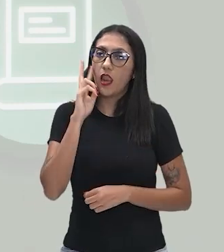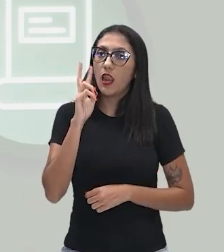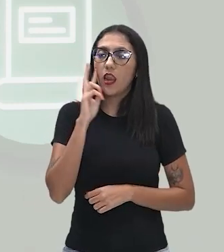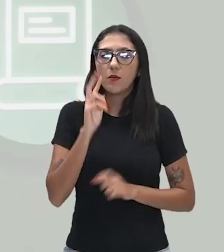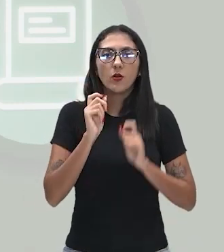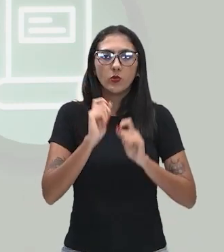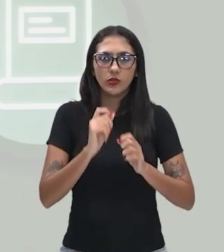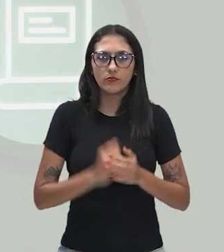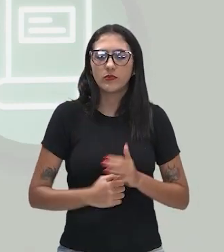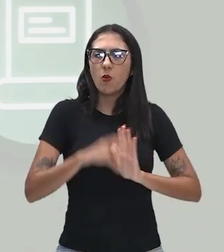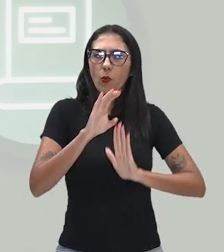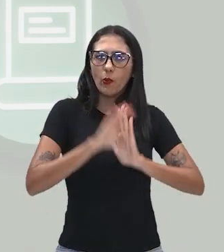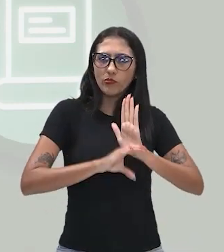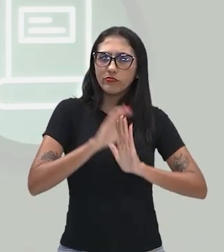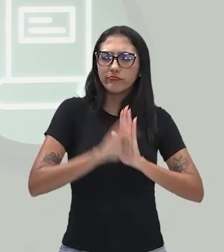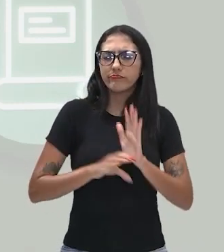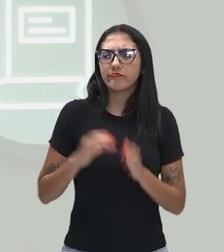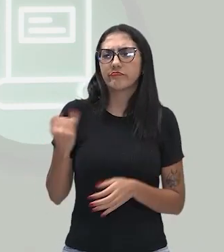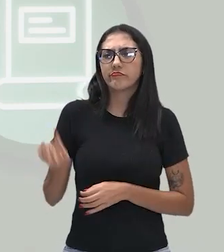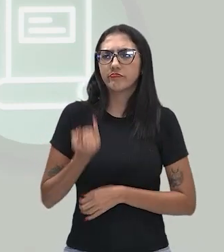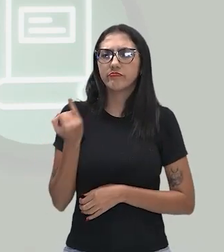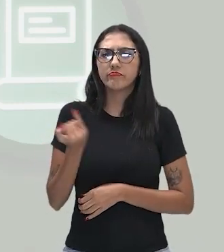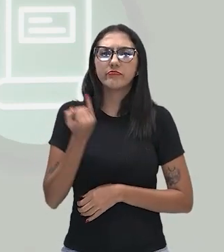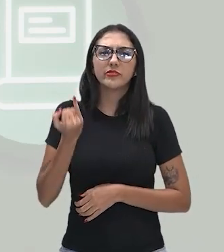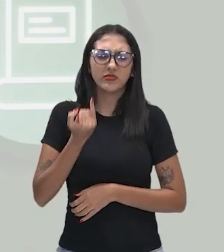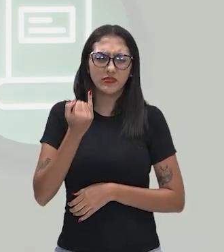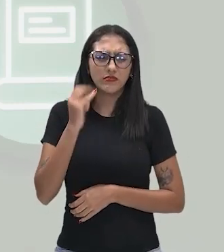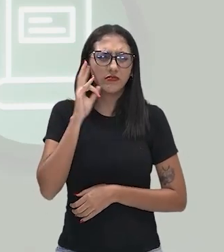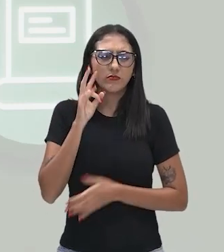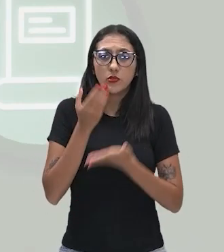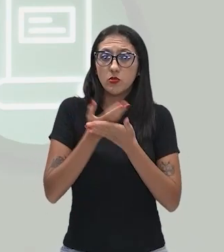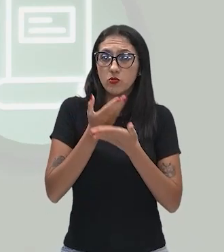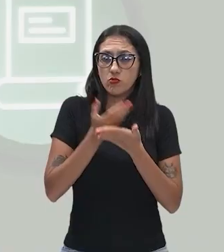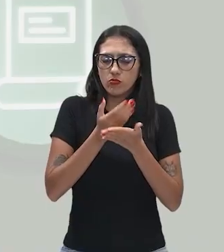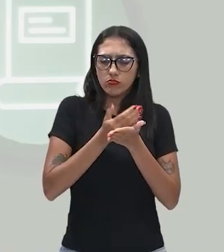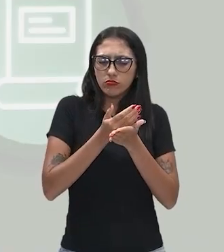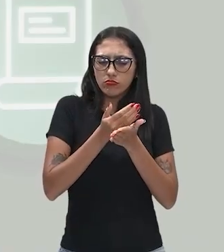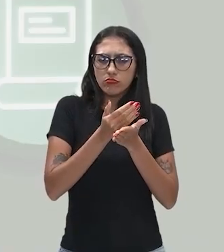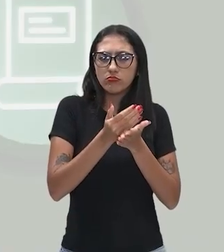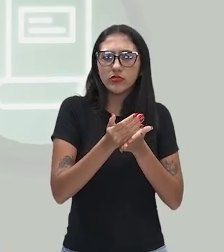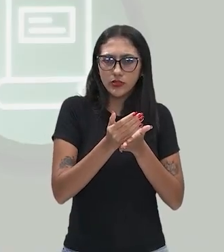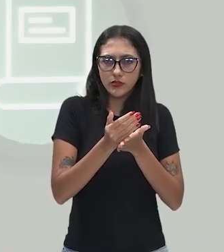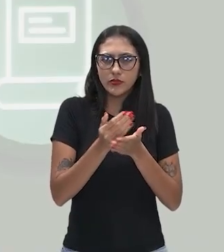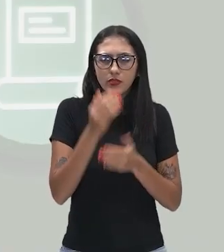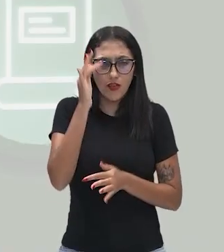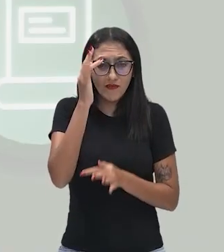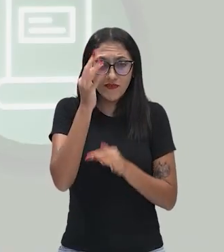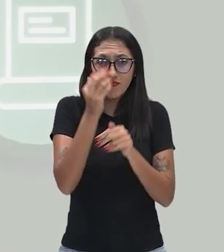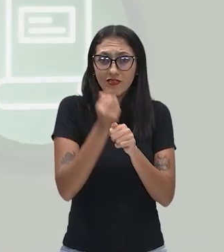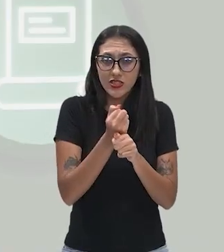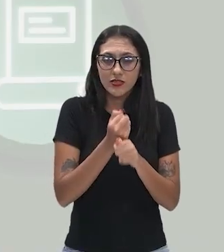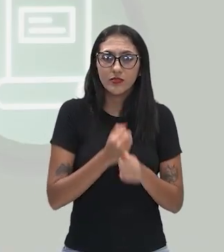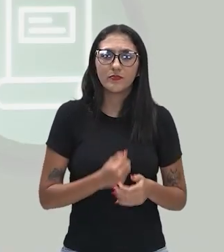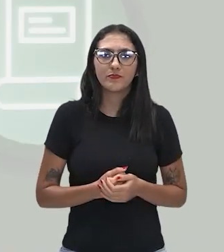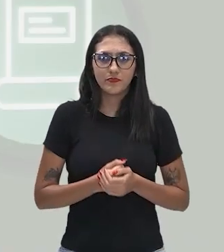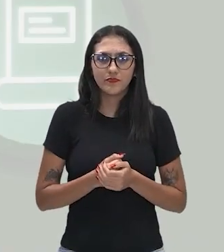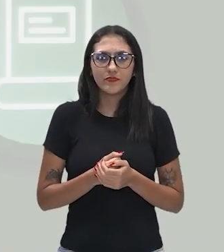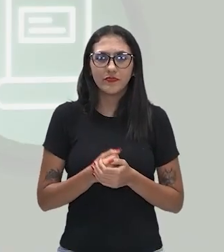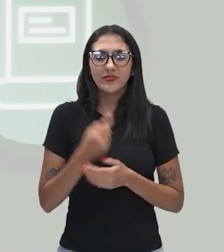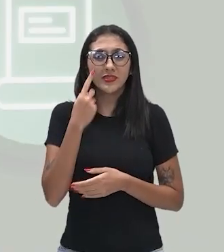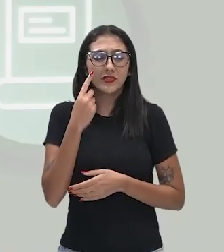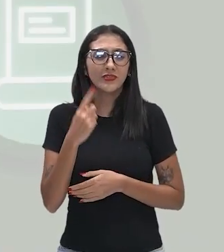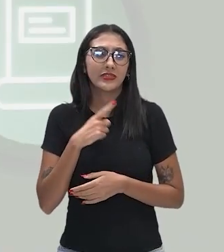conceito muito importante aqui quando nós começamos a estudar a física nuclear. Porque nós começamos a estudar partículas cada